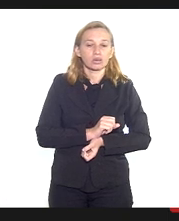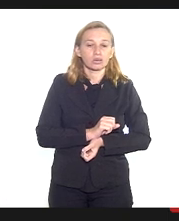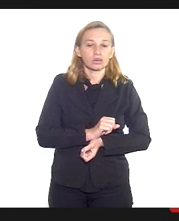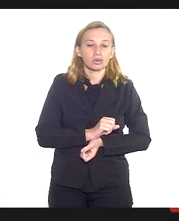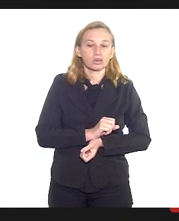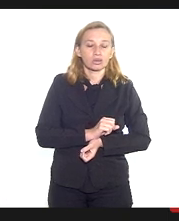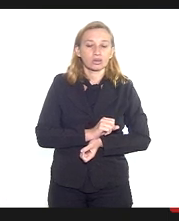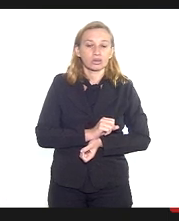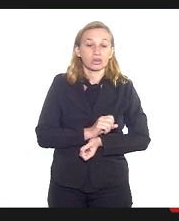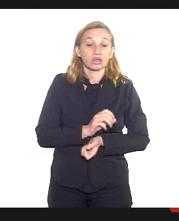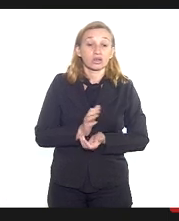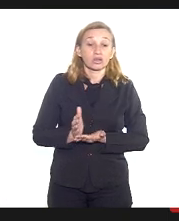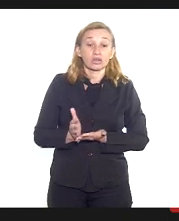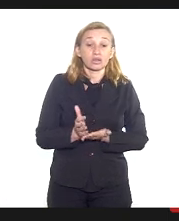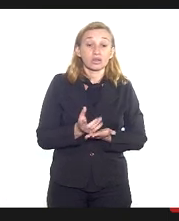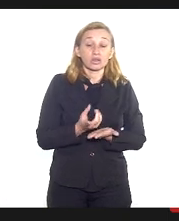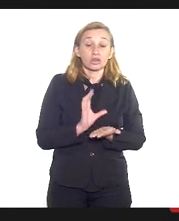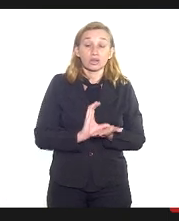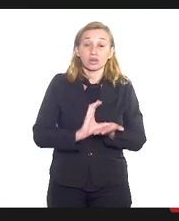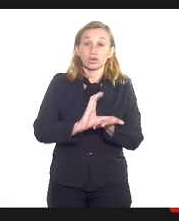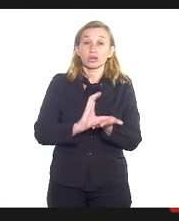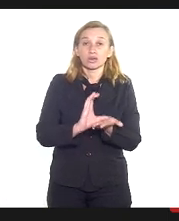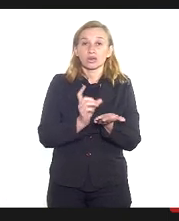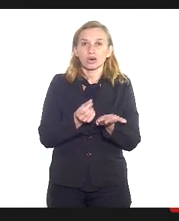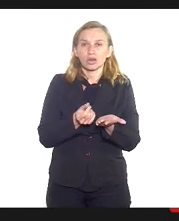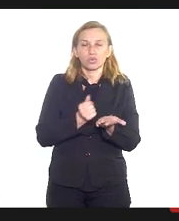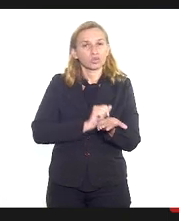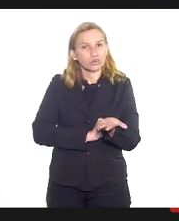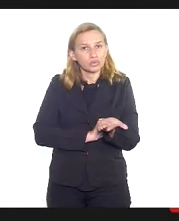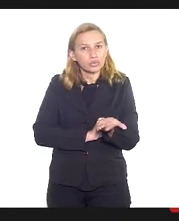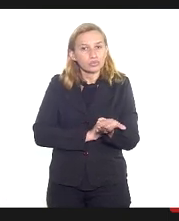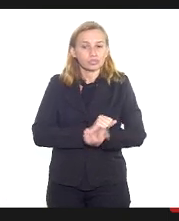dos recursos, né?